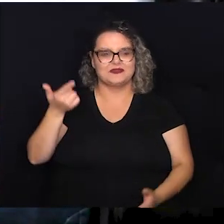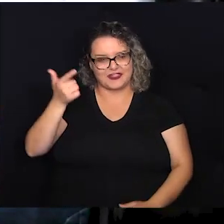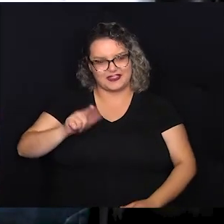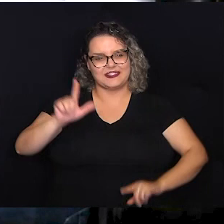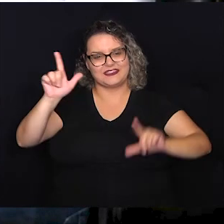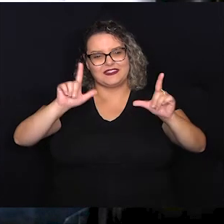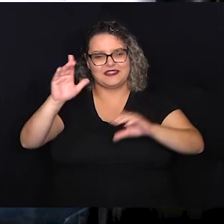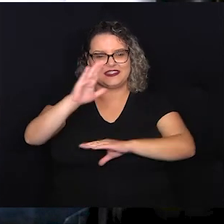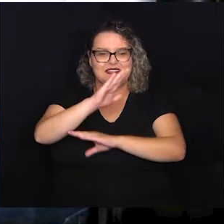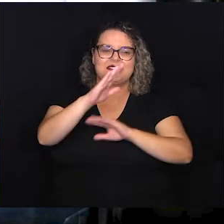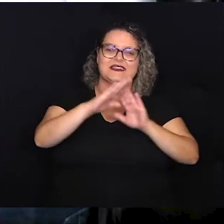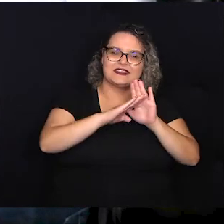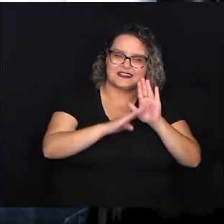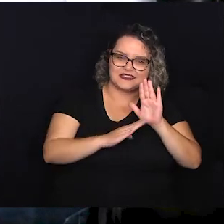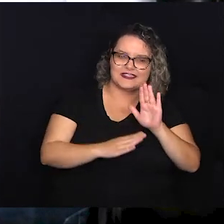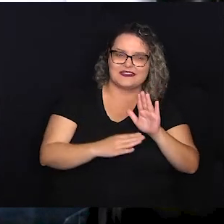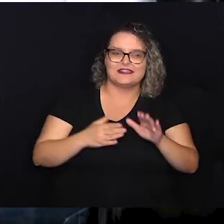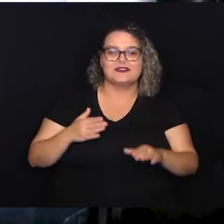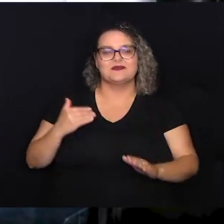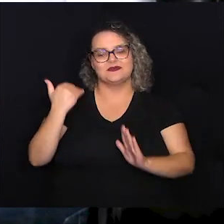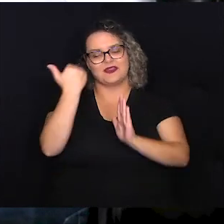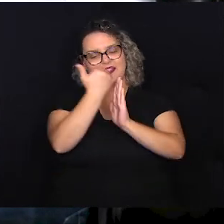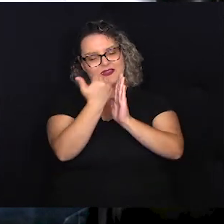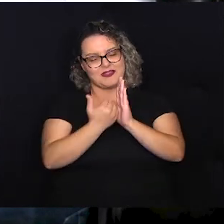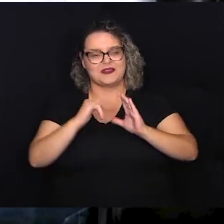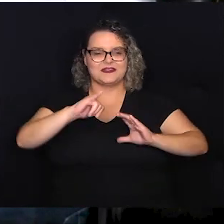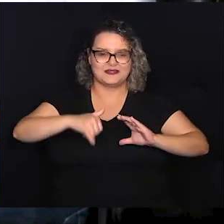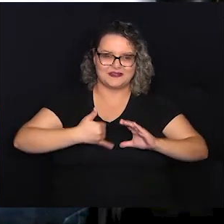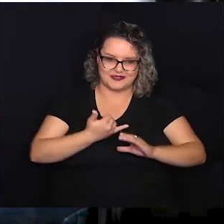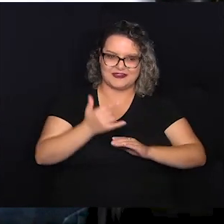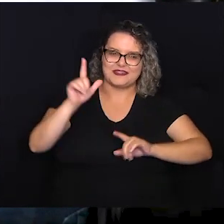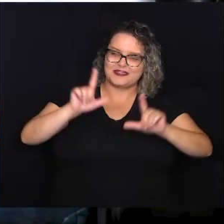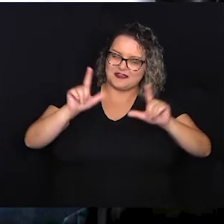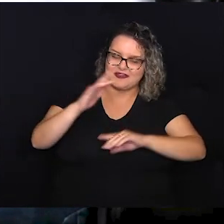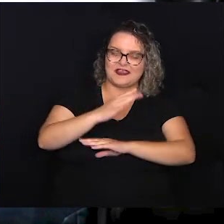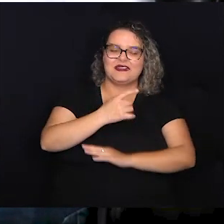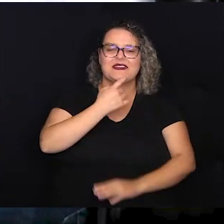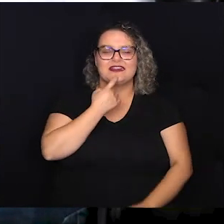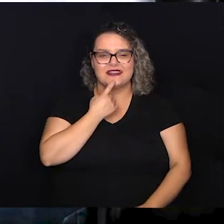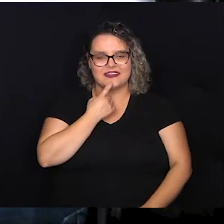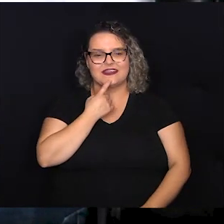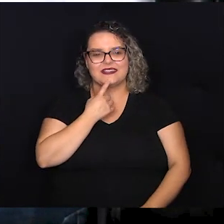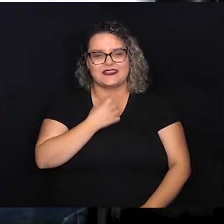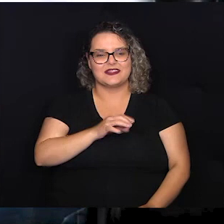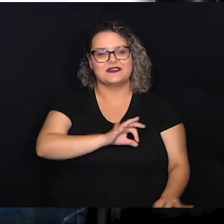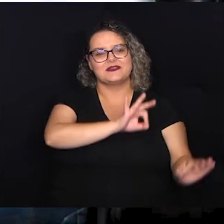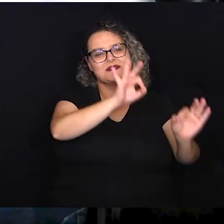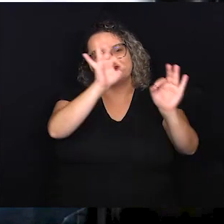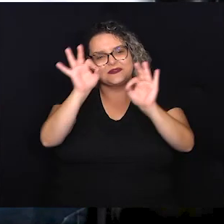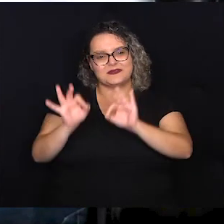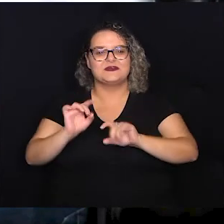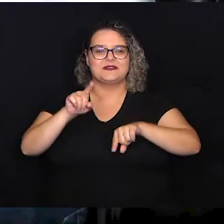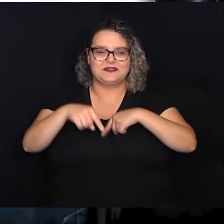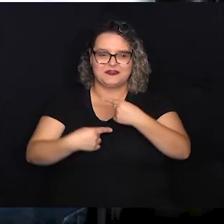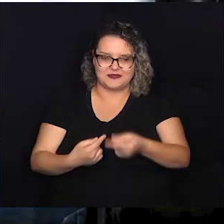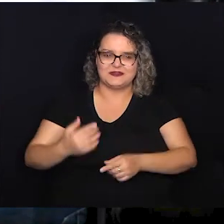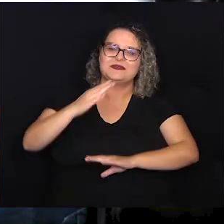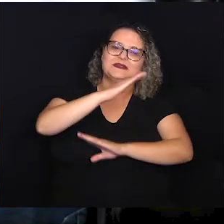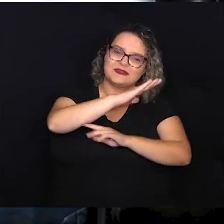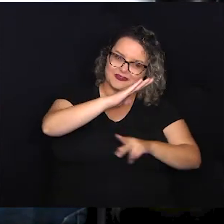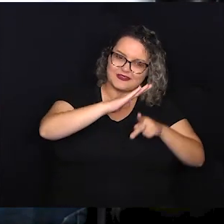gente? Continue com a TV Câmara Campinas ou acesse a playlist do youtube.com/TV Câmara Campinas para acompanhar